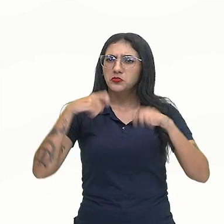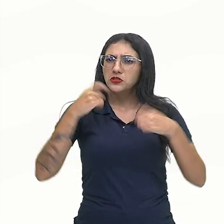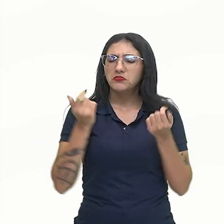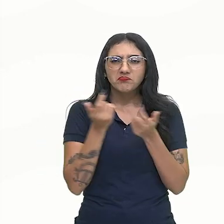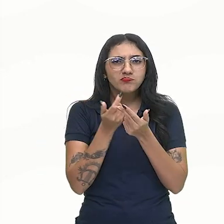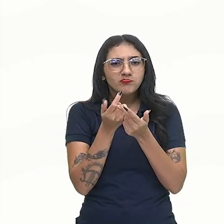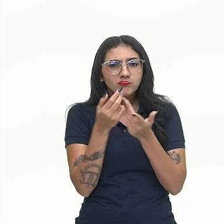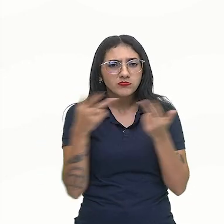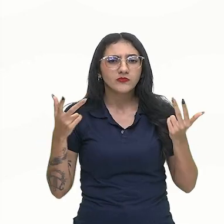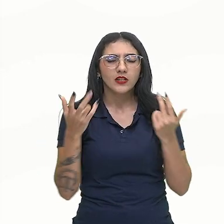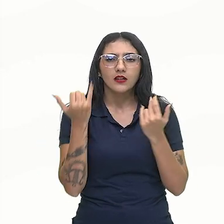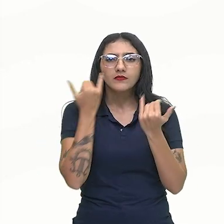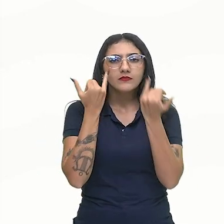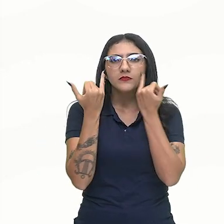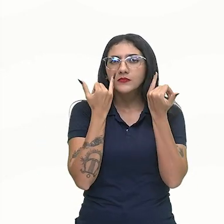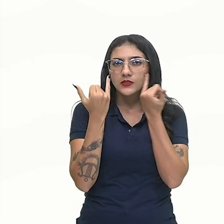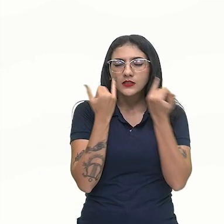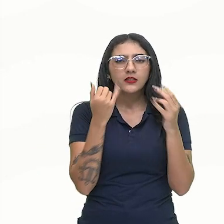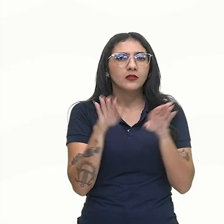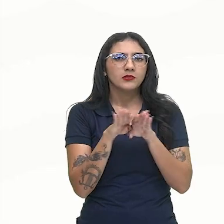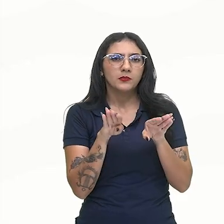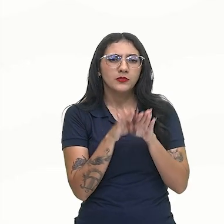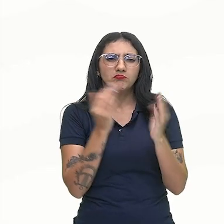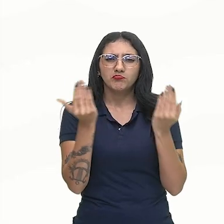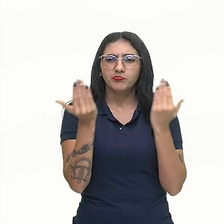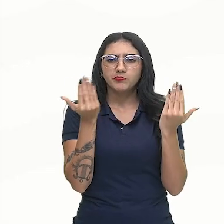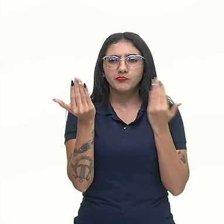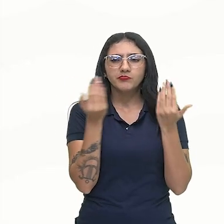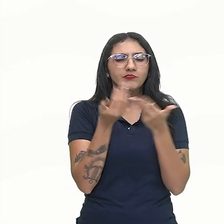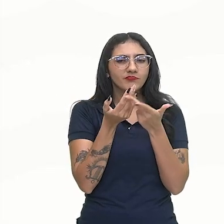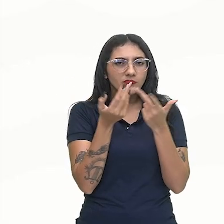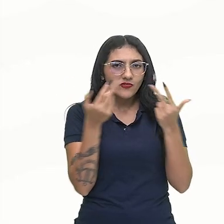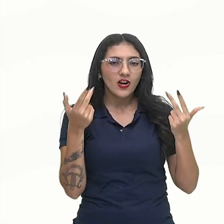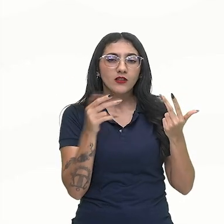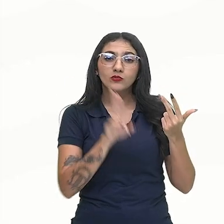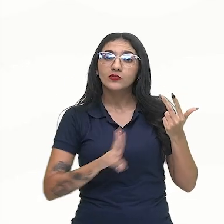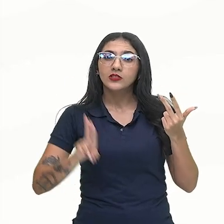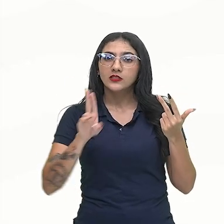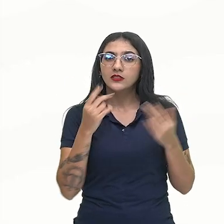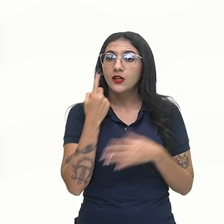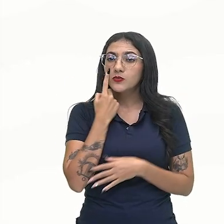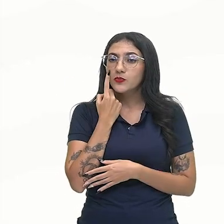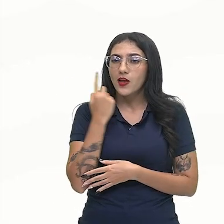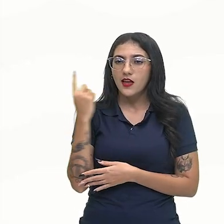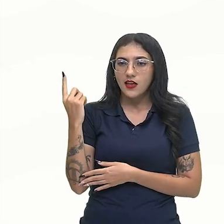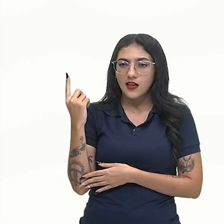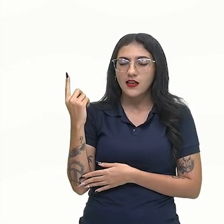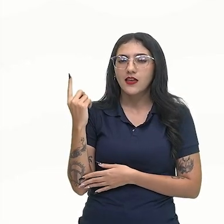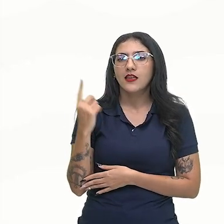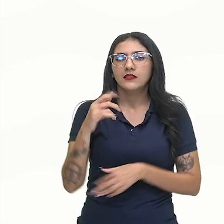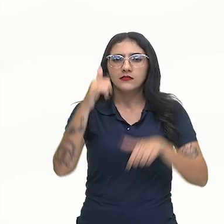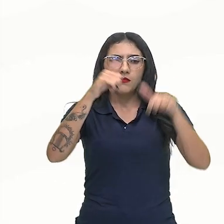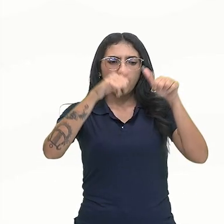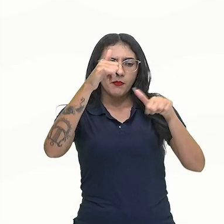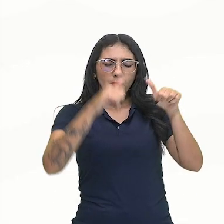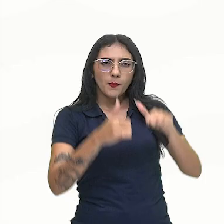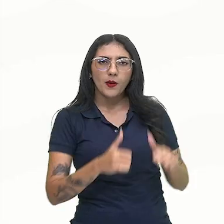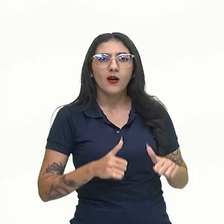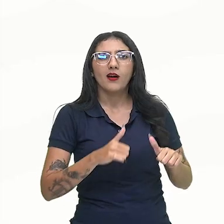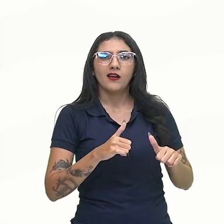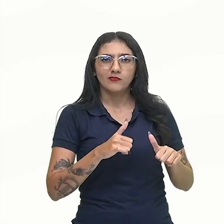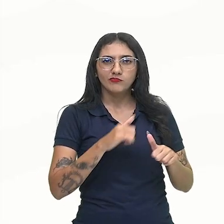várias informações, várias comparações a partir desta análise de dados